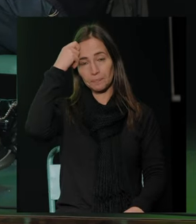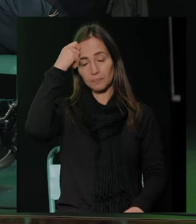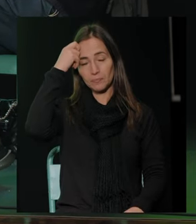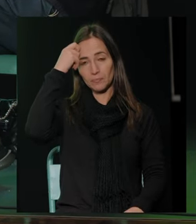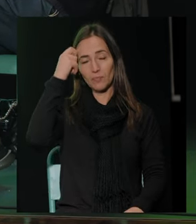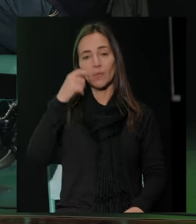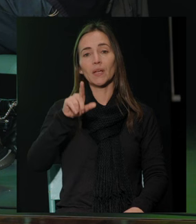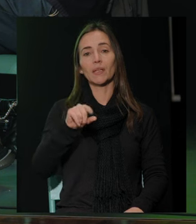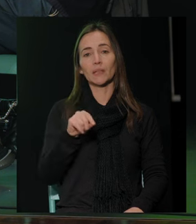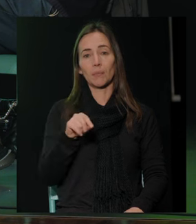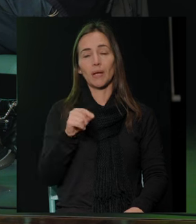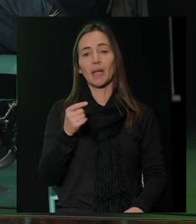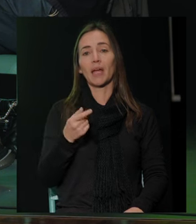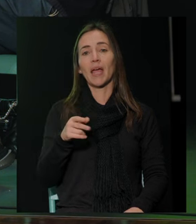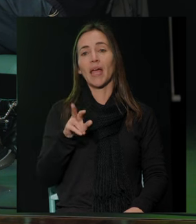e tendo também